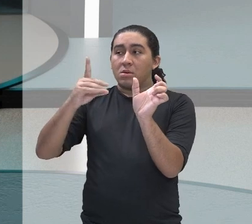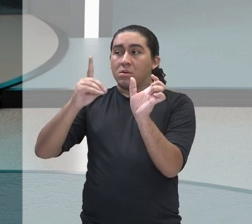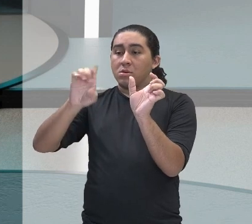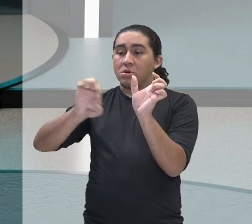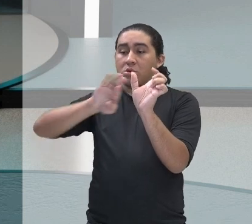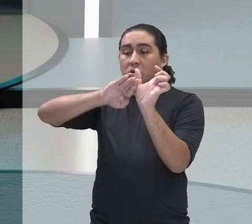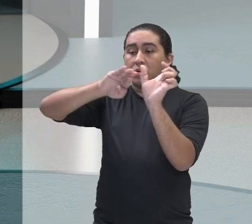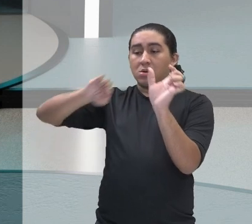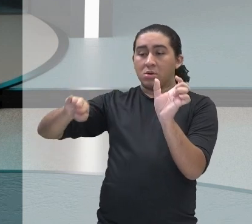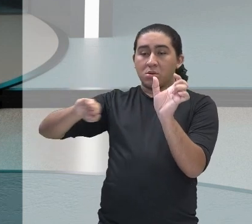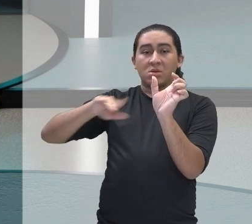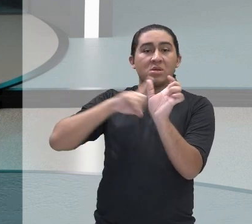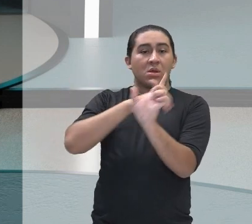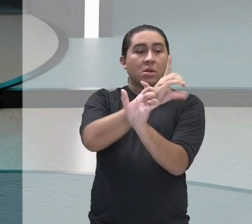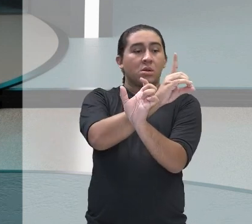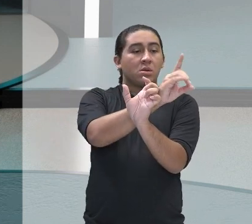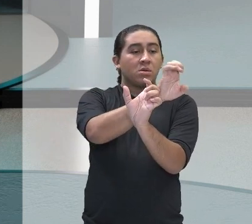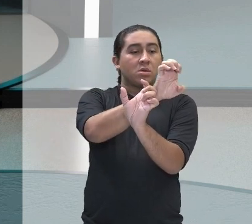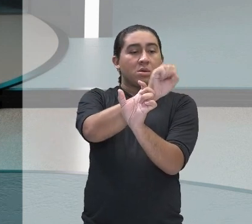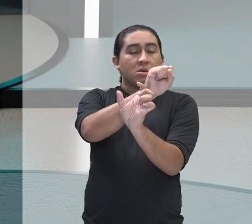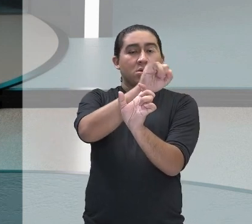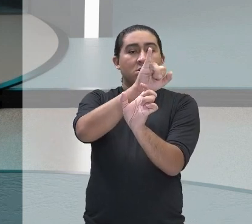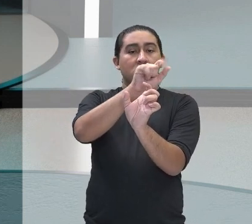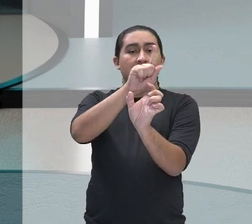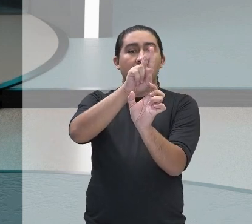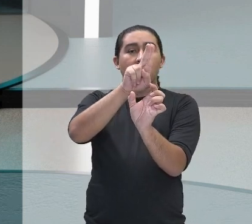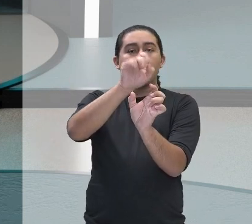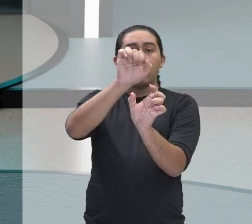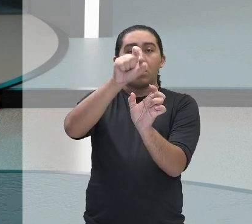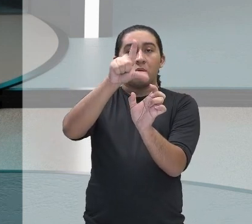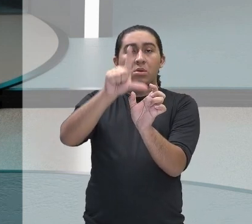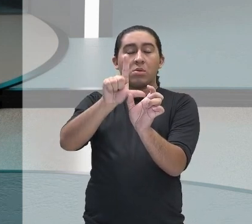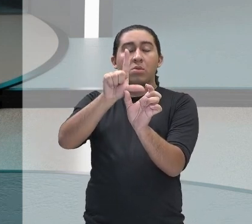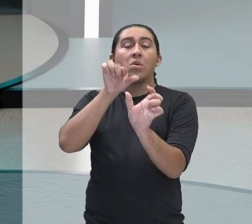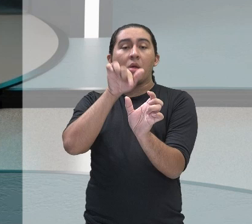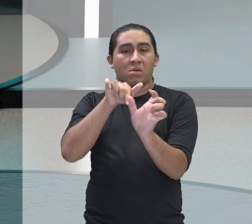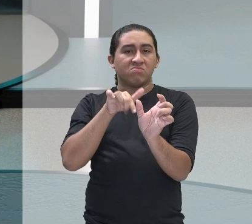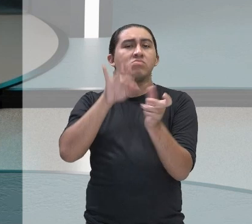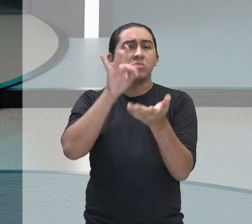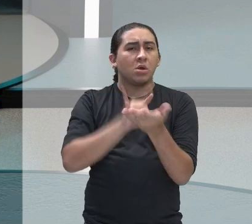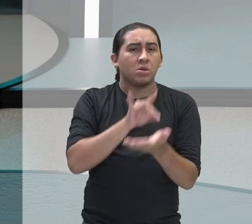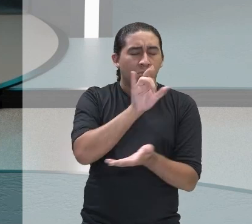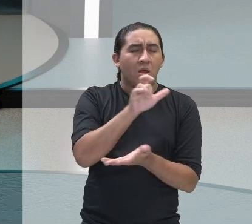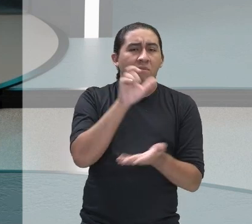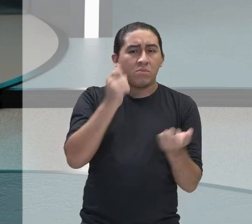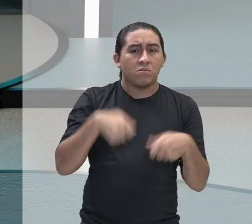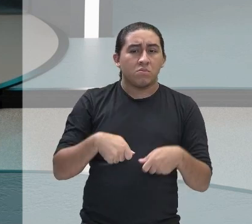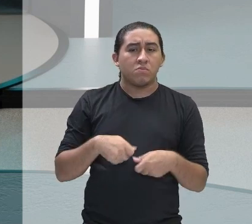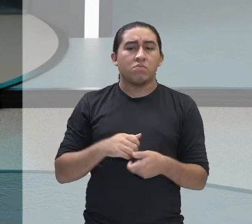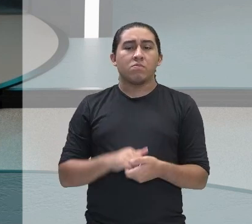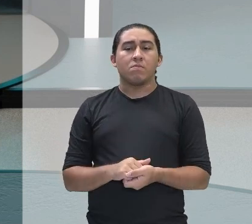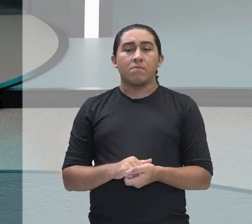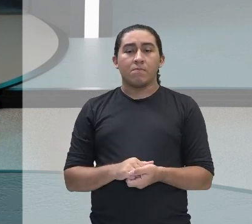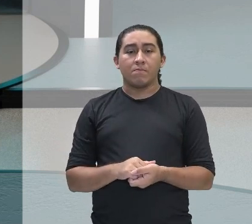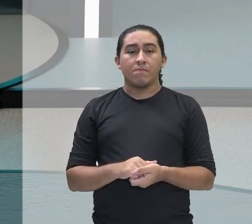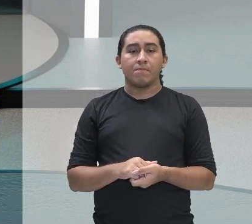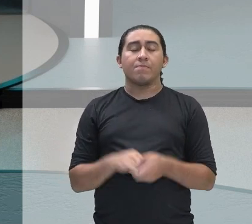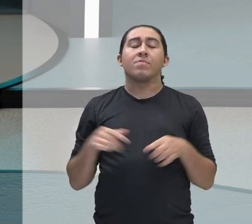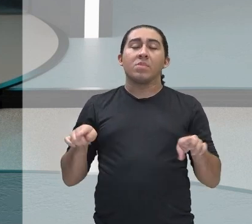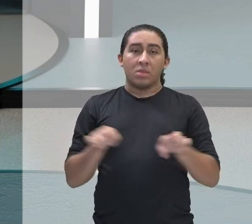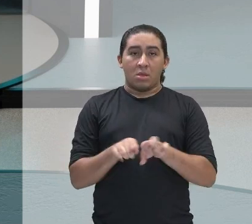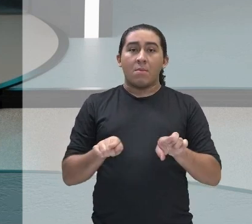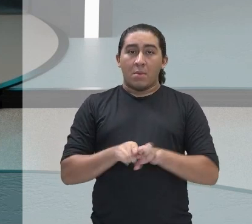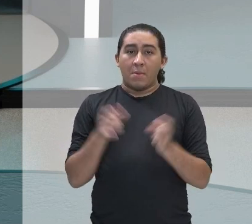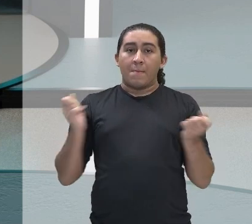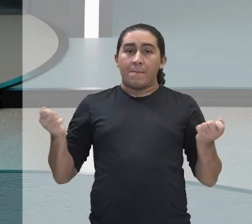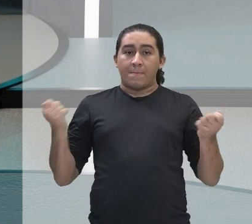e colocar desigual. Olha, isso é desigual, né? Então, desigual também vai